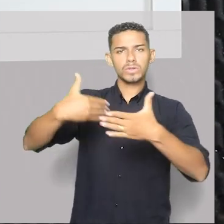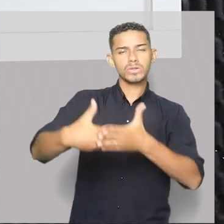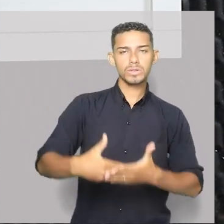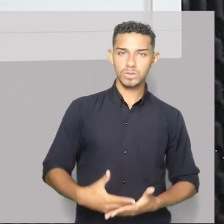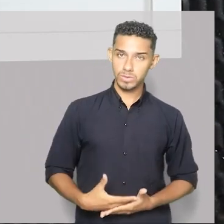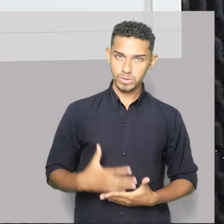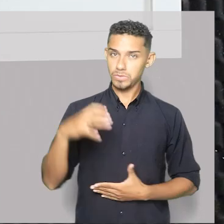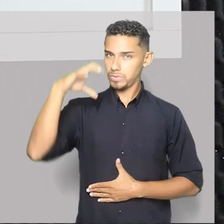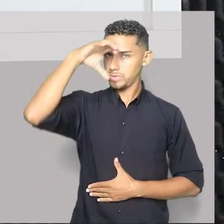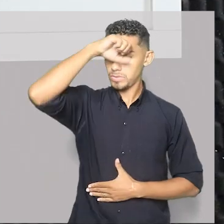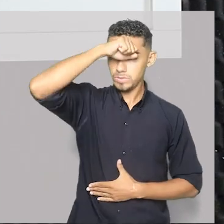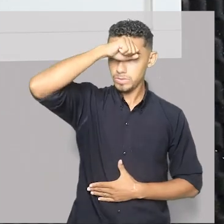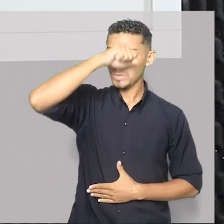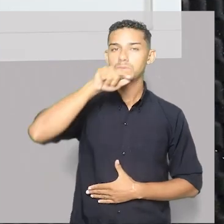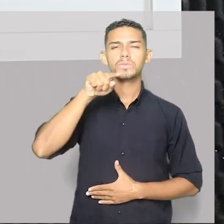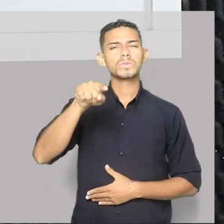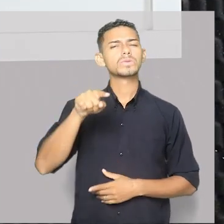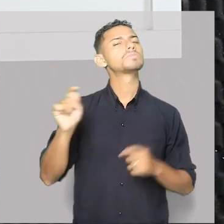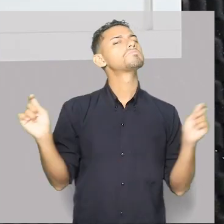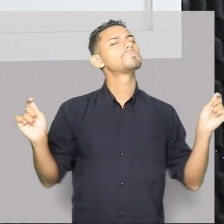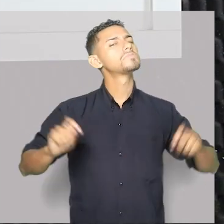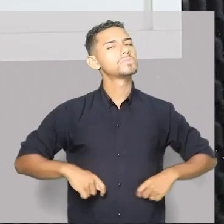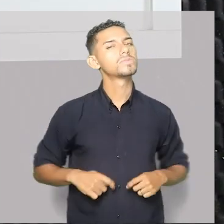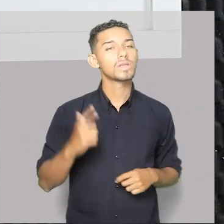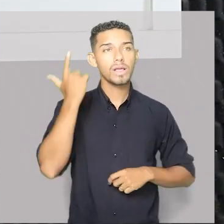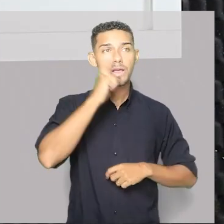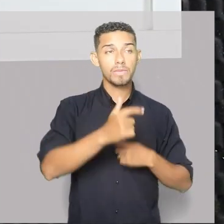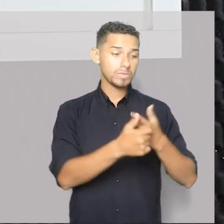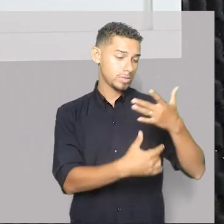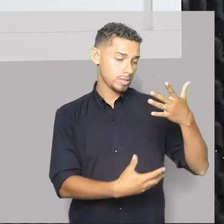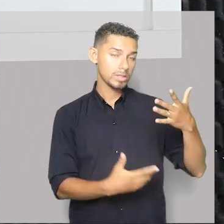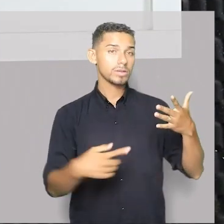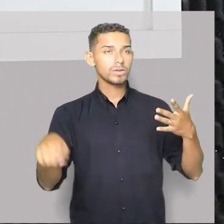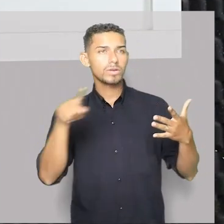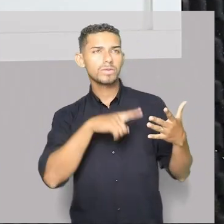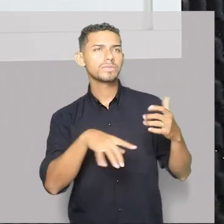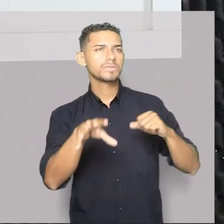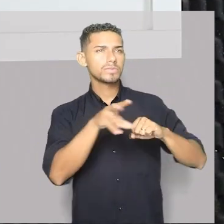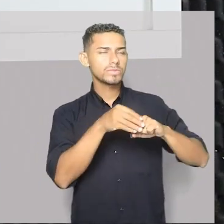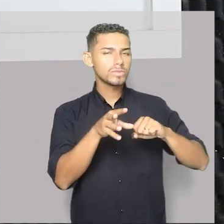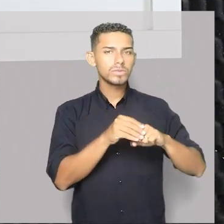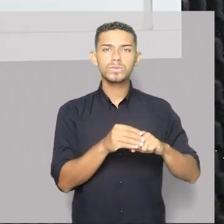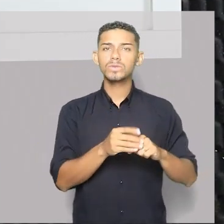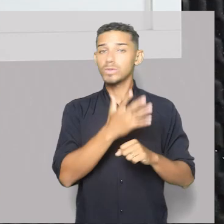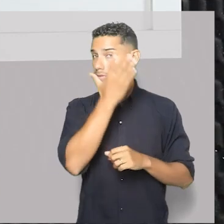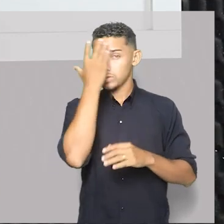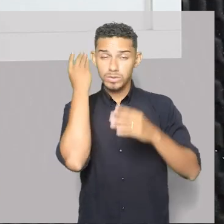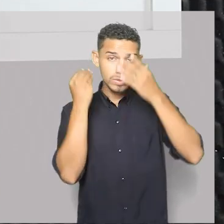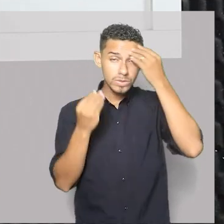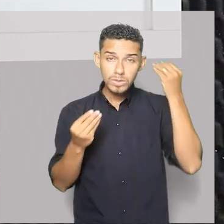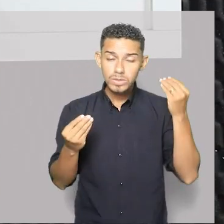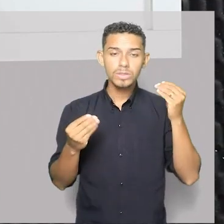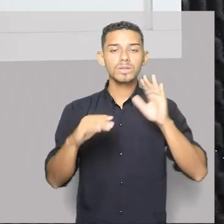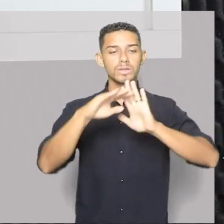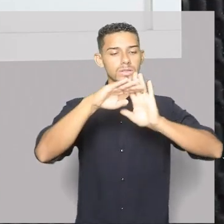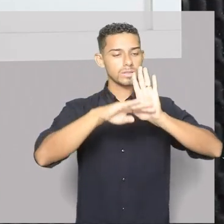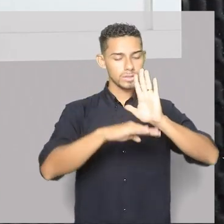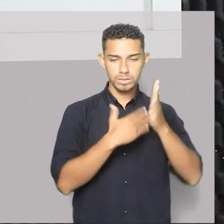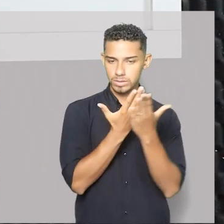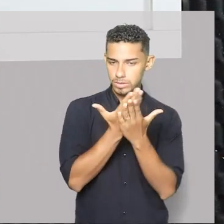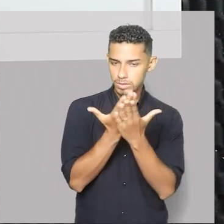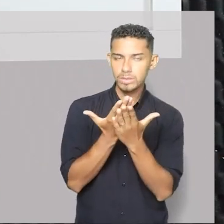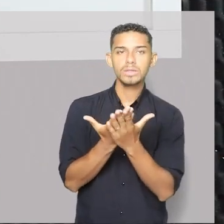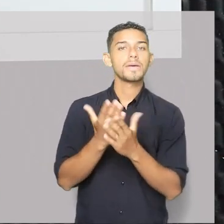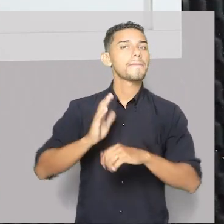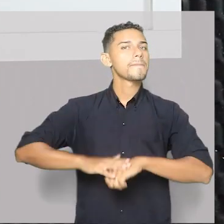muitas informações, tenho certeza que tem muita coisa aí, né, para você fazer. Não esquece de acessar o plano de estudo para que